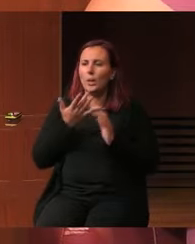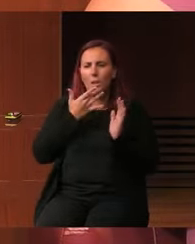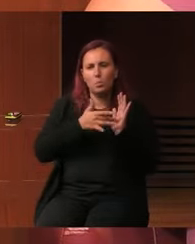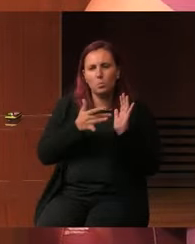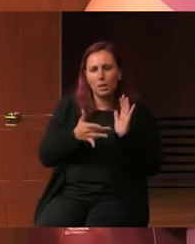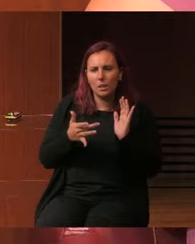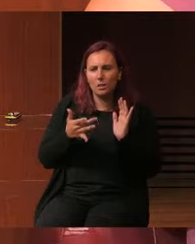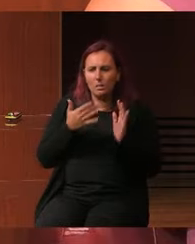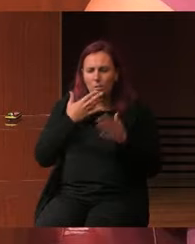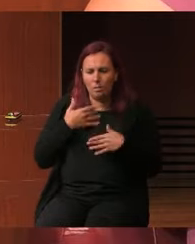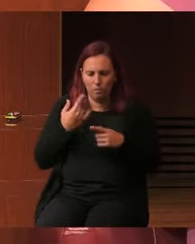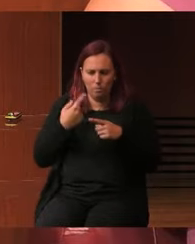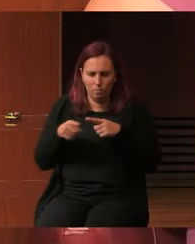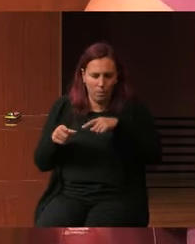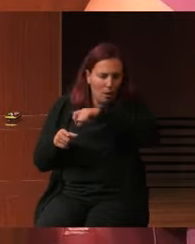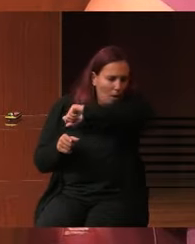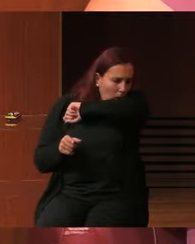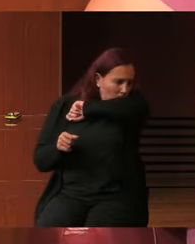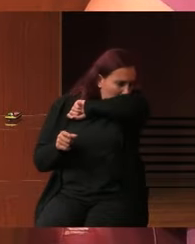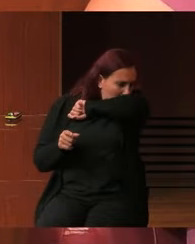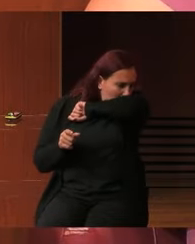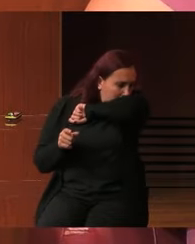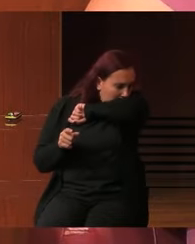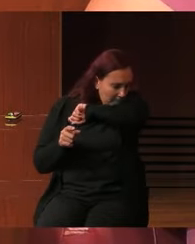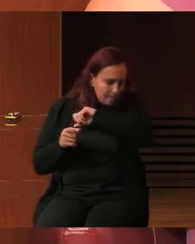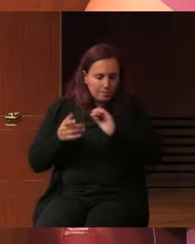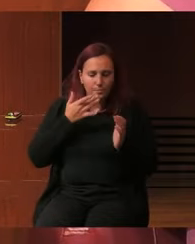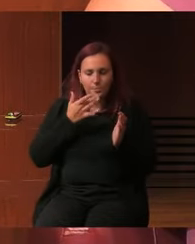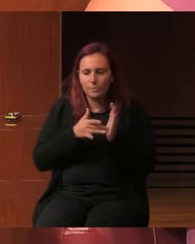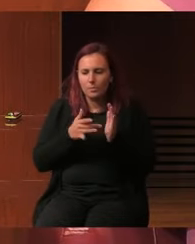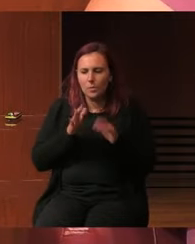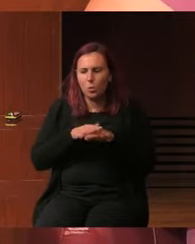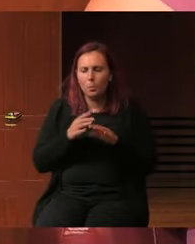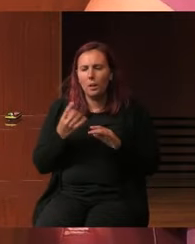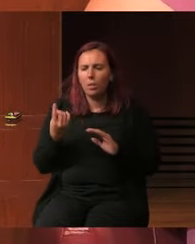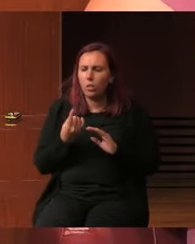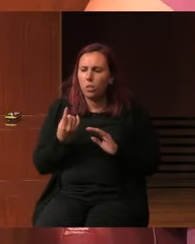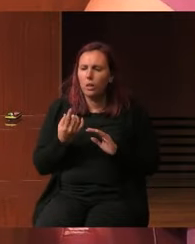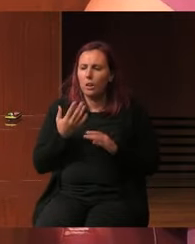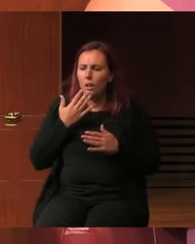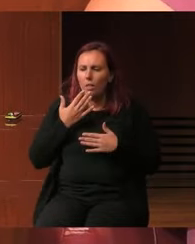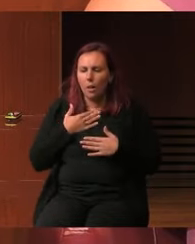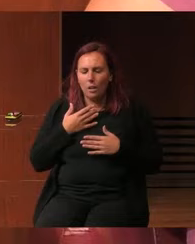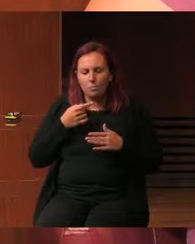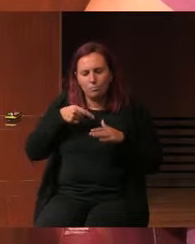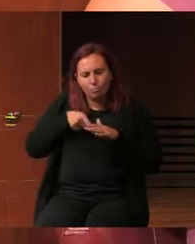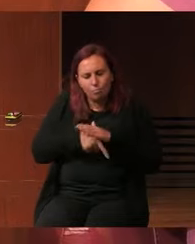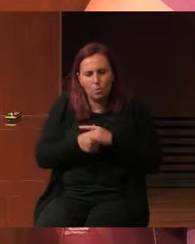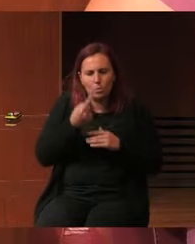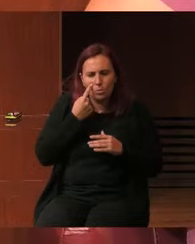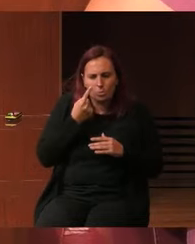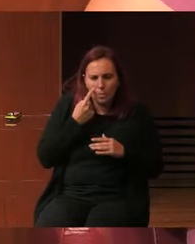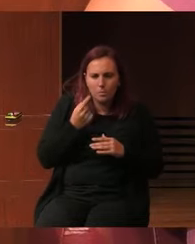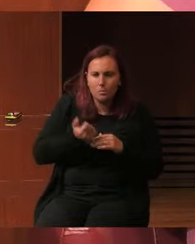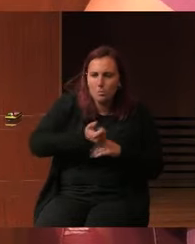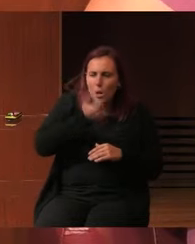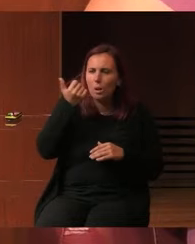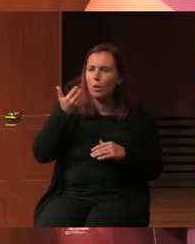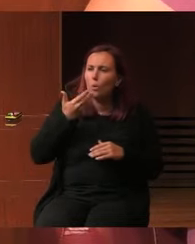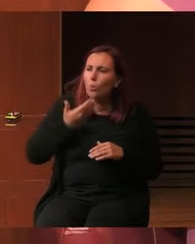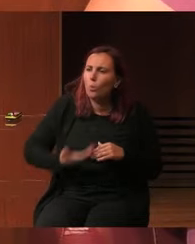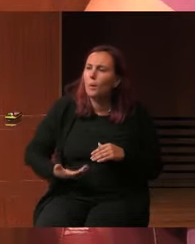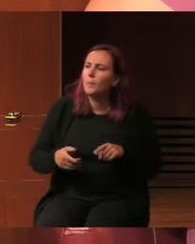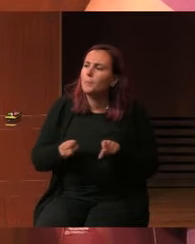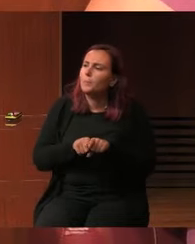livro. É exatamente a ideia de ser lento, ser profundo. Nós precisamos de é um bocadinho